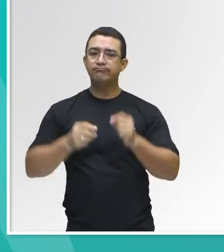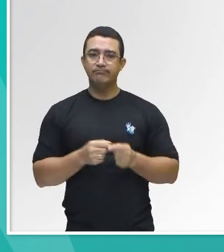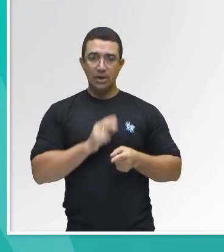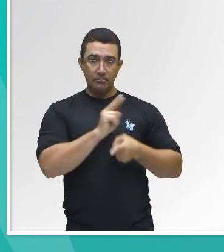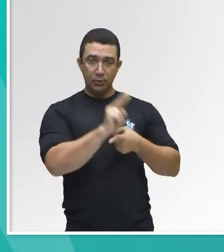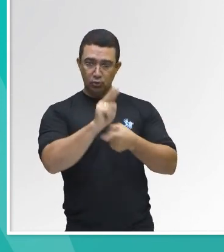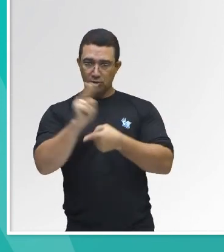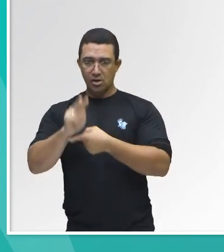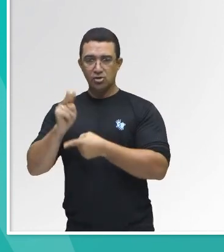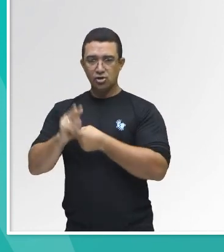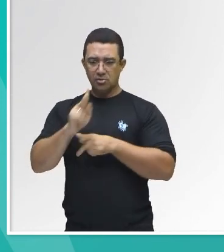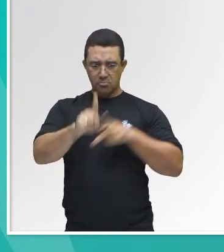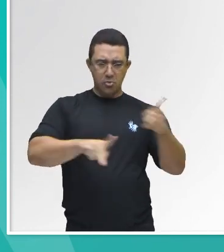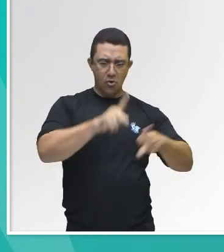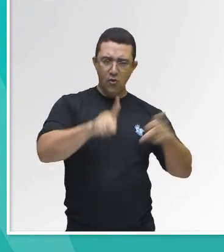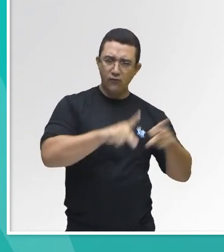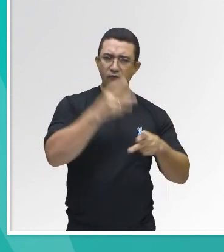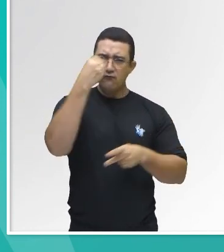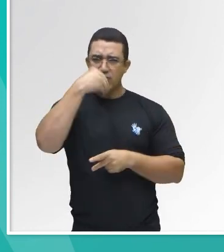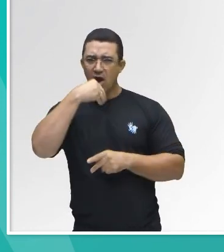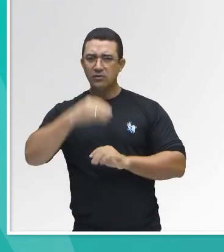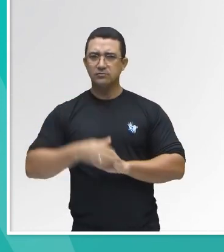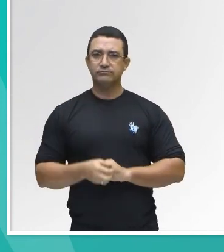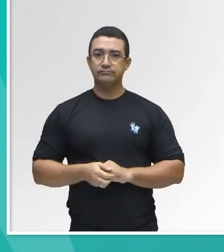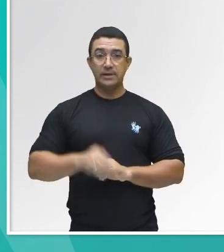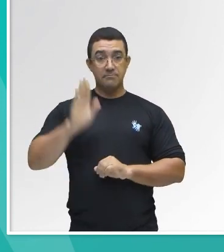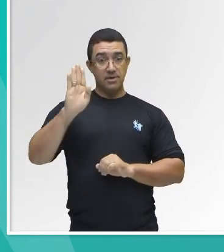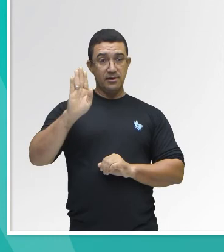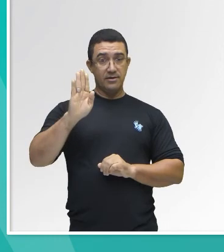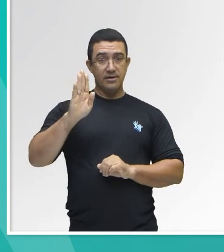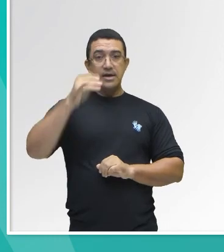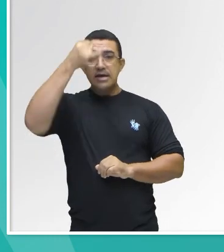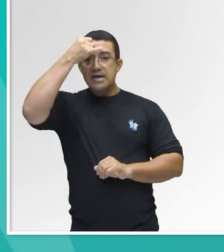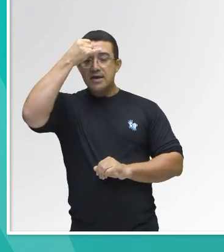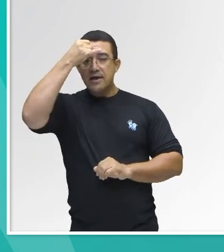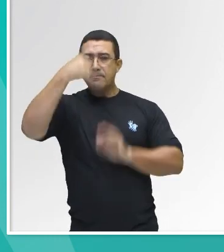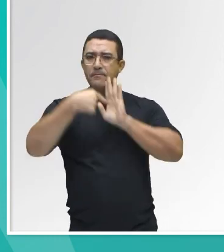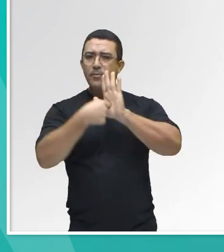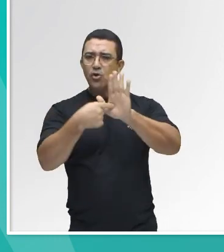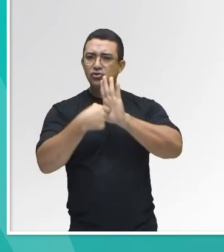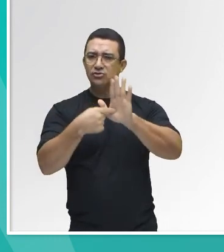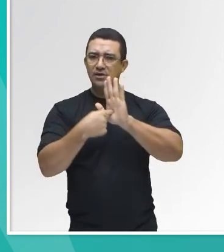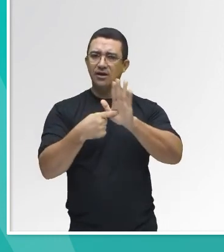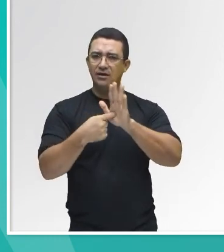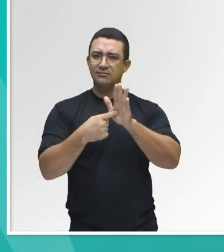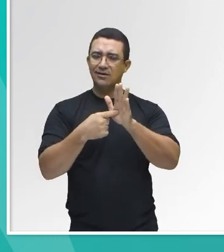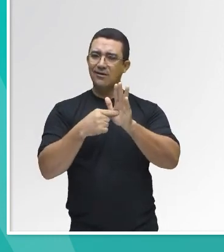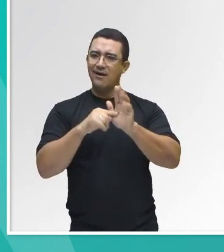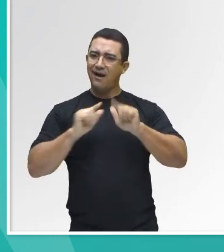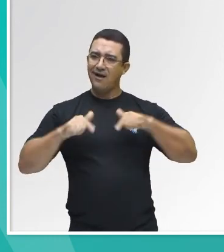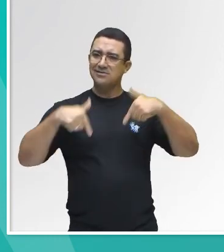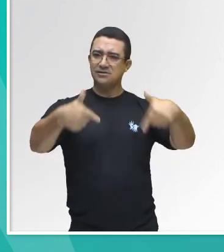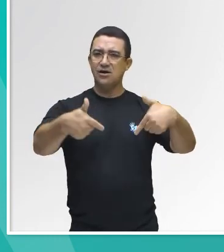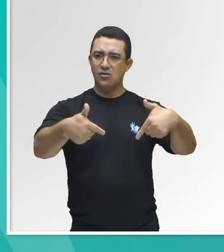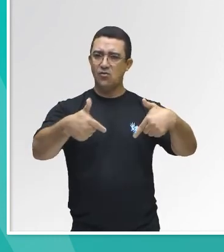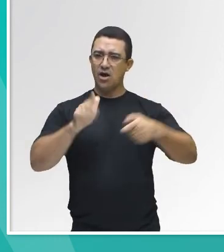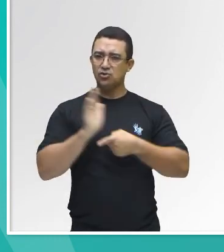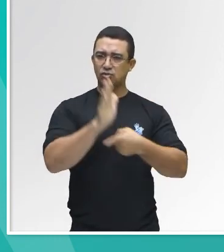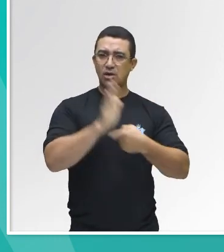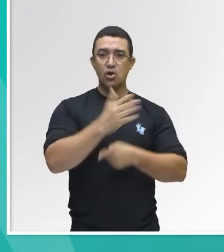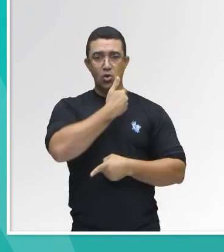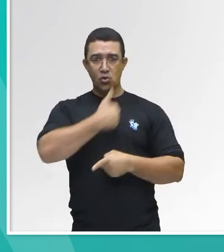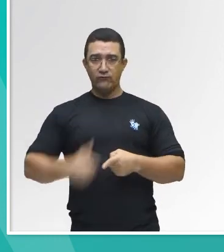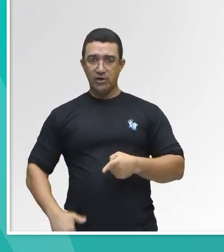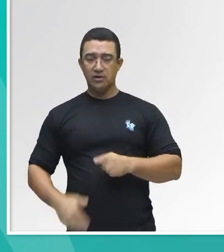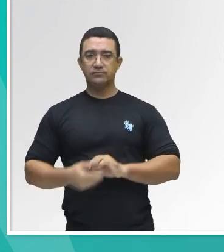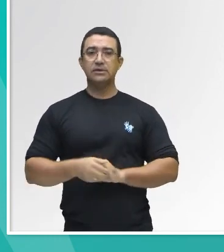mais vulneráveis? Seria a letra B, evidenciar as eficazes ações do governo? Seria a letra